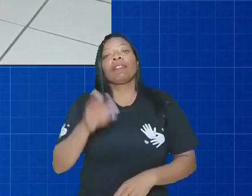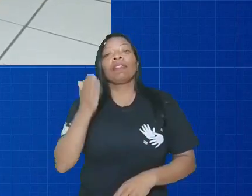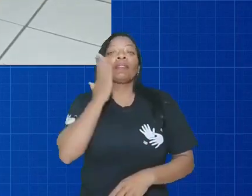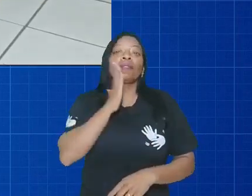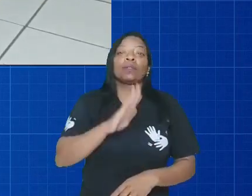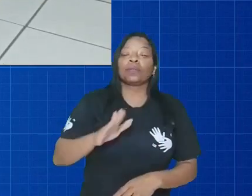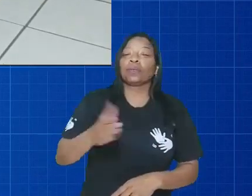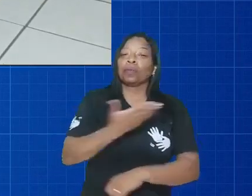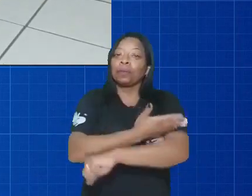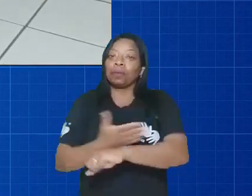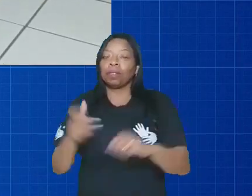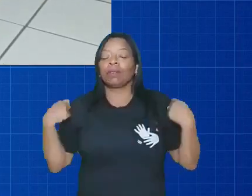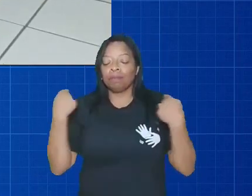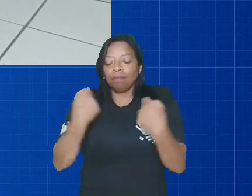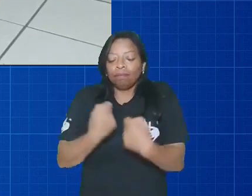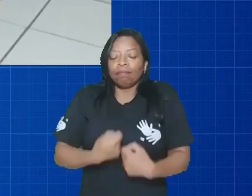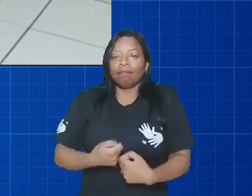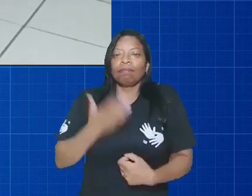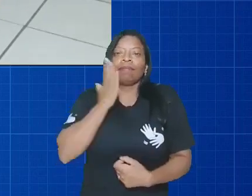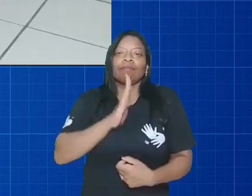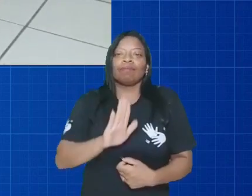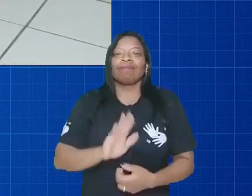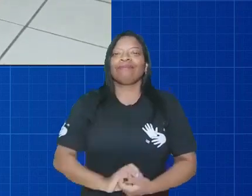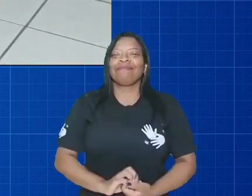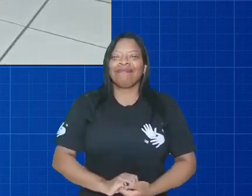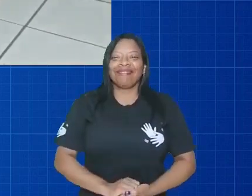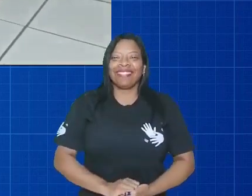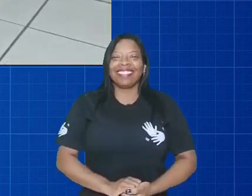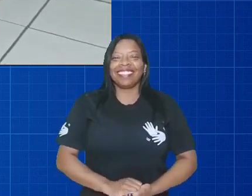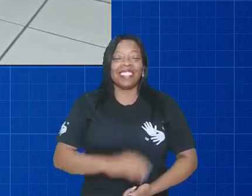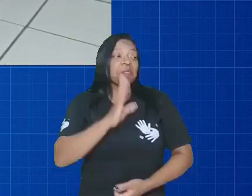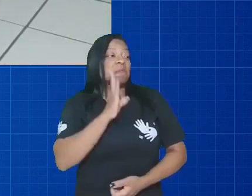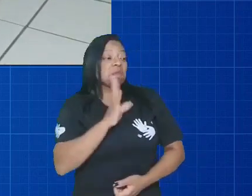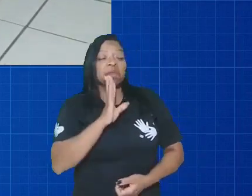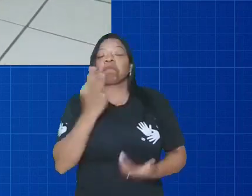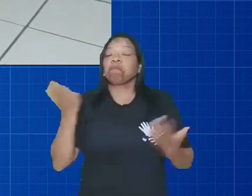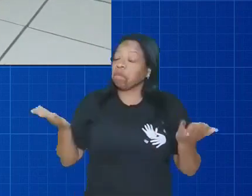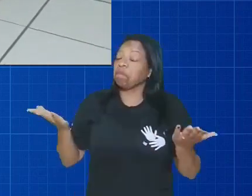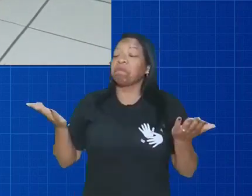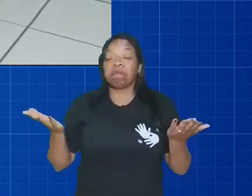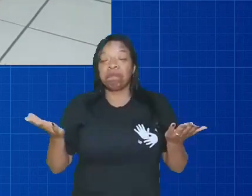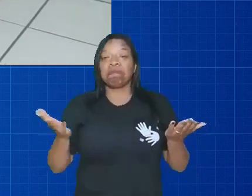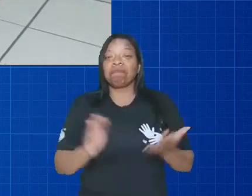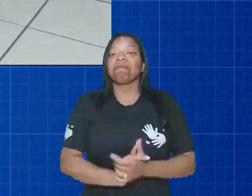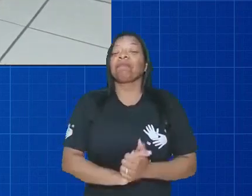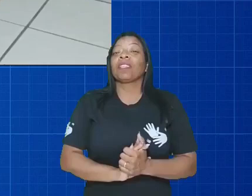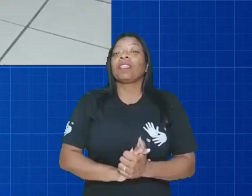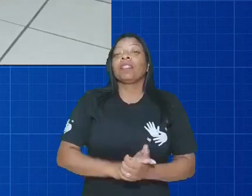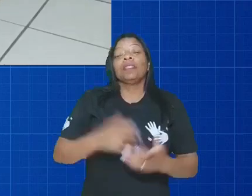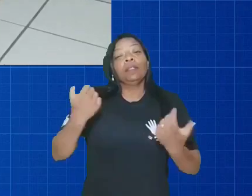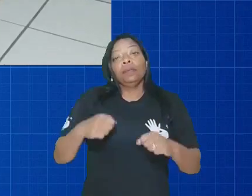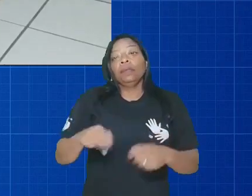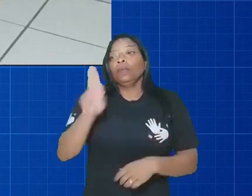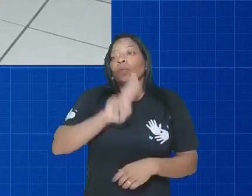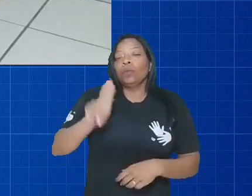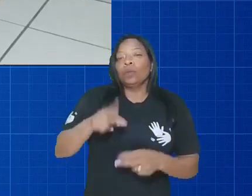camisa. Estou também com um blazer azul, né? Muito legal. Esse é um recurso novo, tem sido explorado